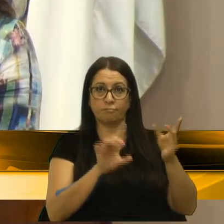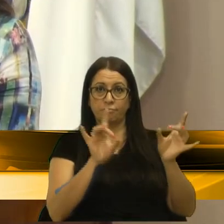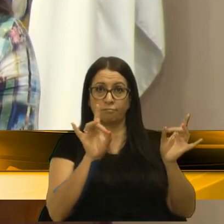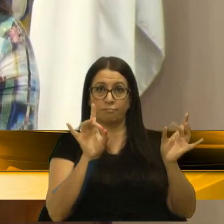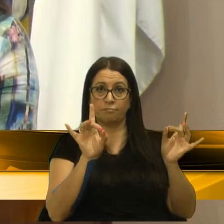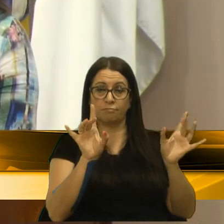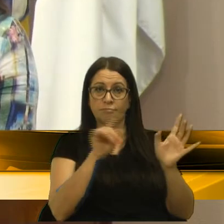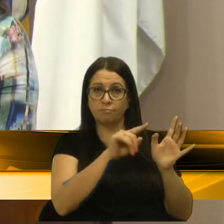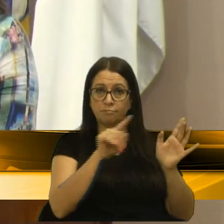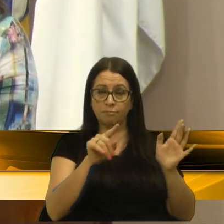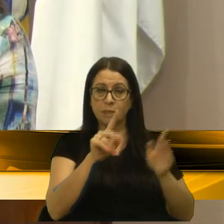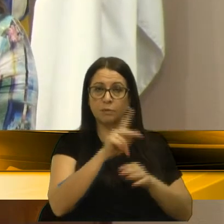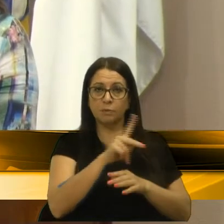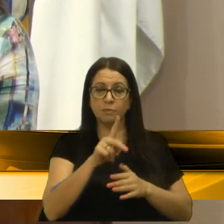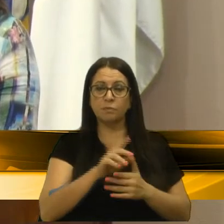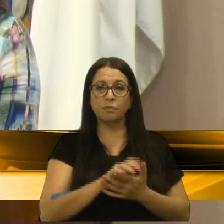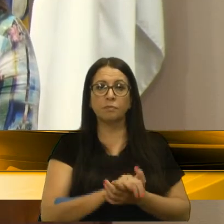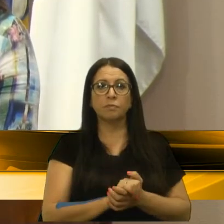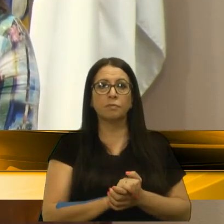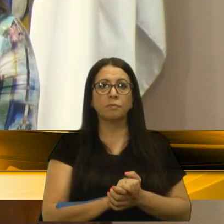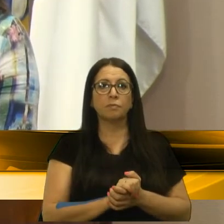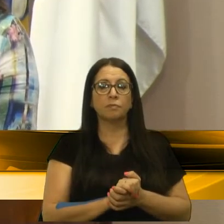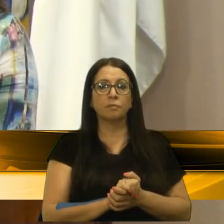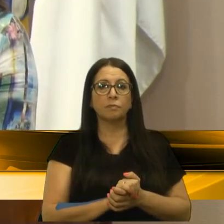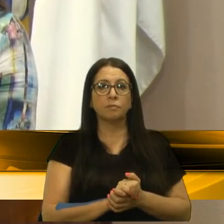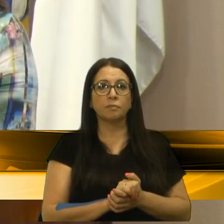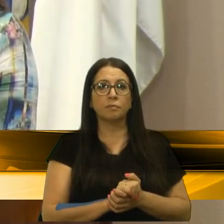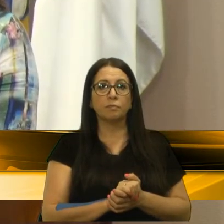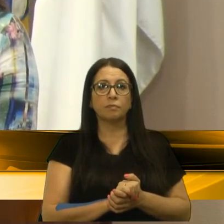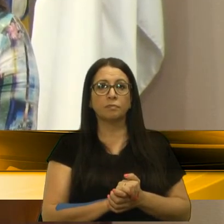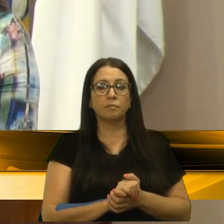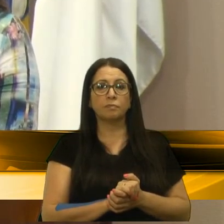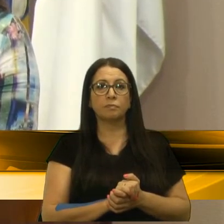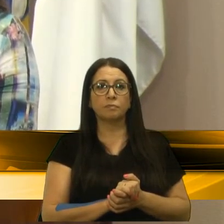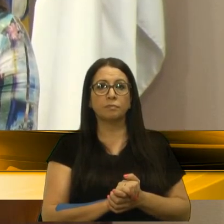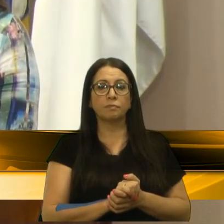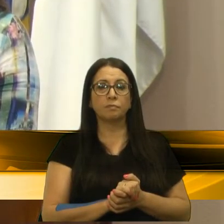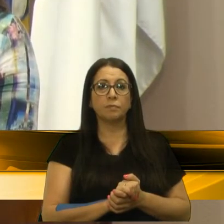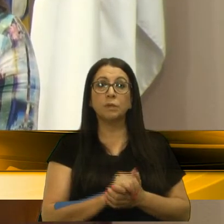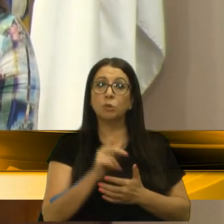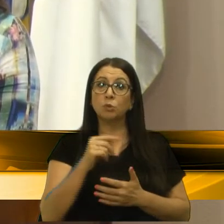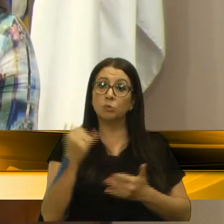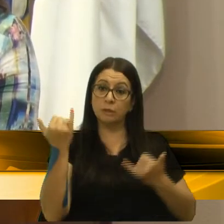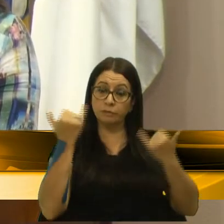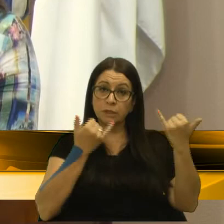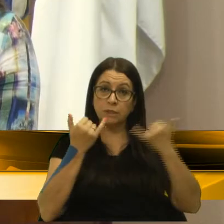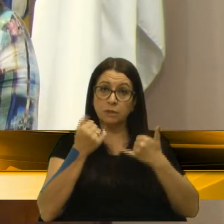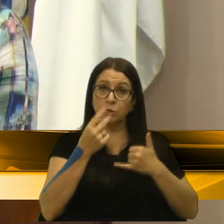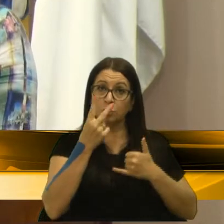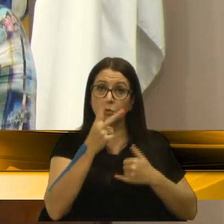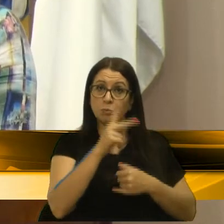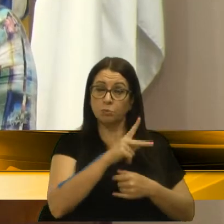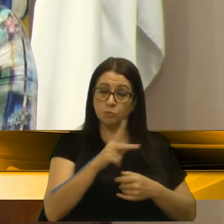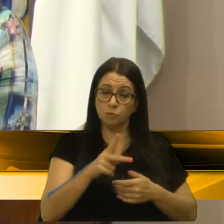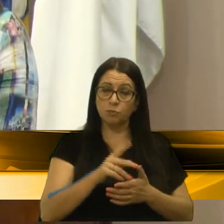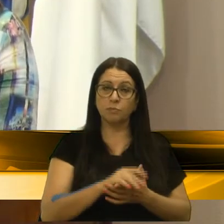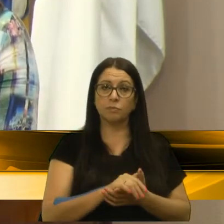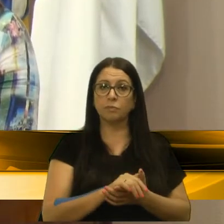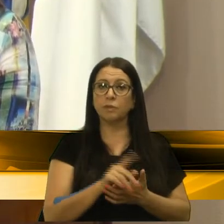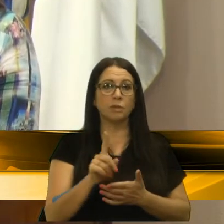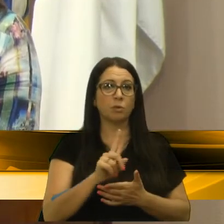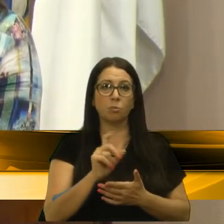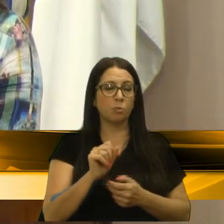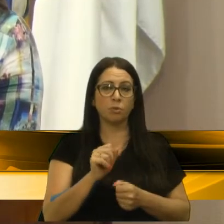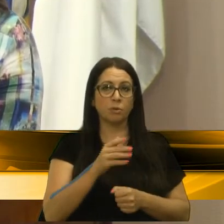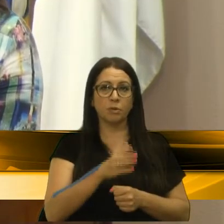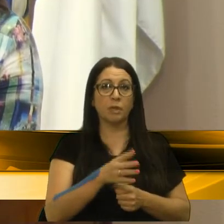especialidades de professores. E o que a gente teve informação é que teve 2 professores que não